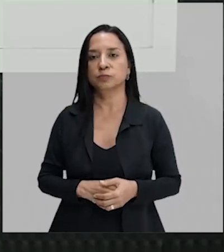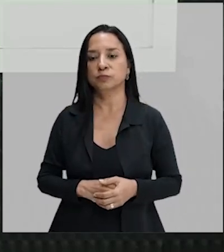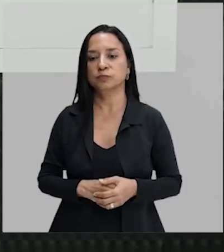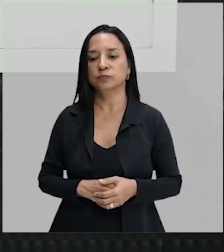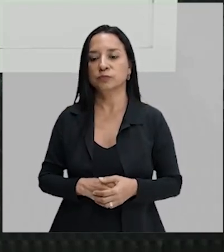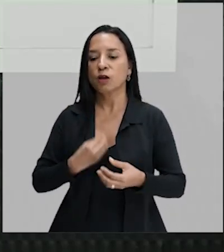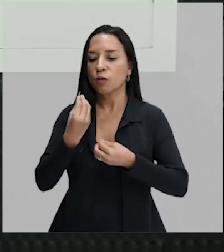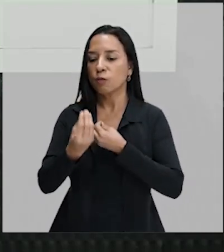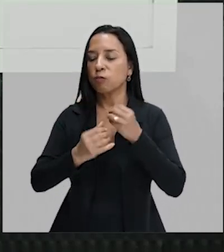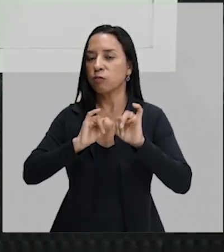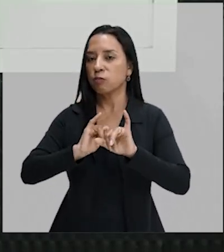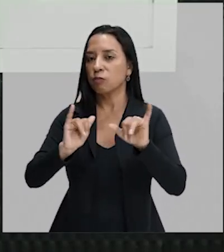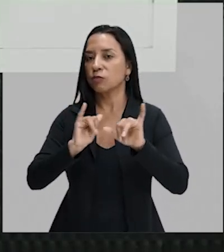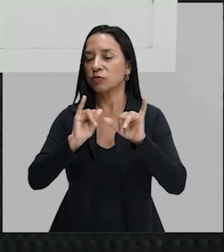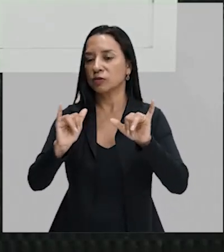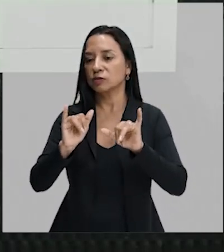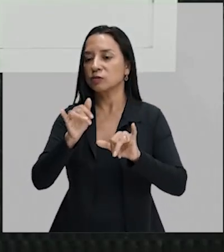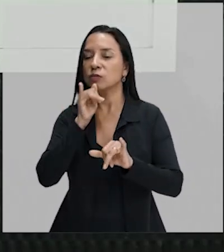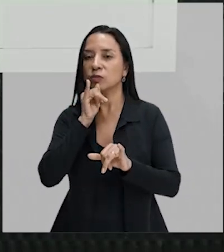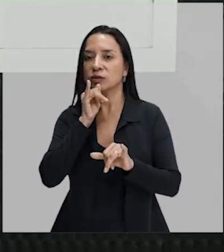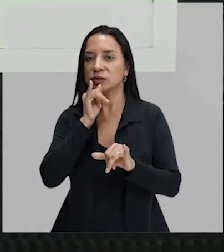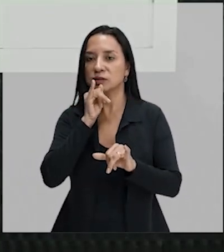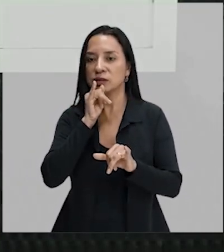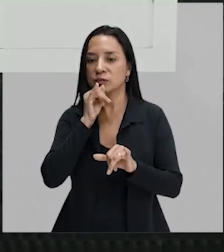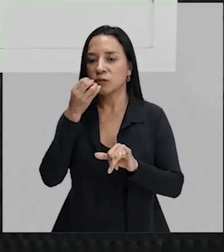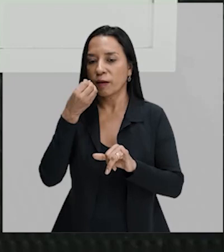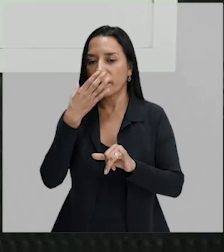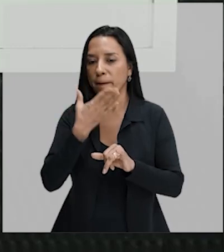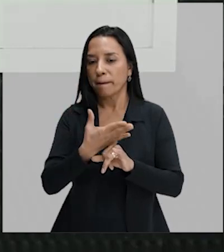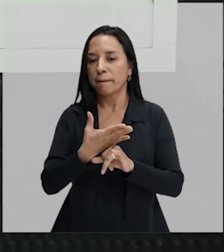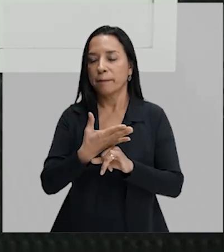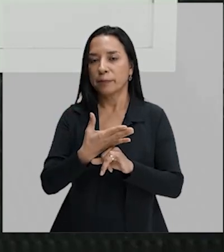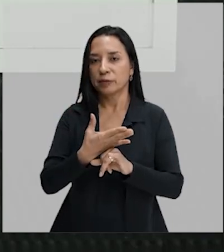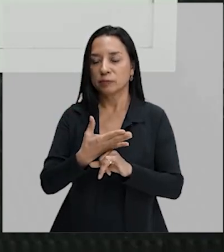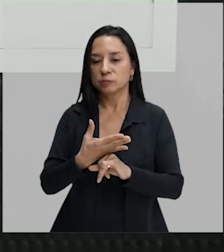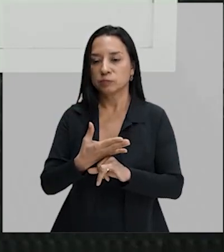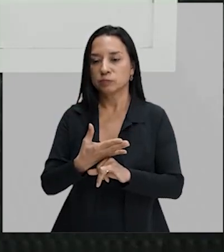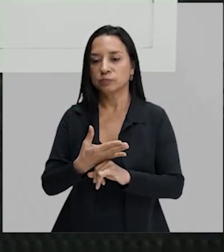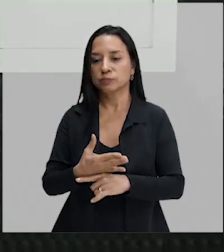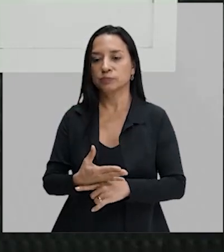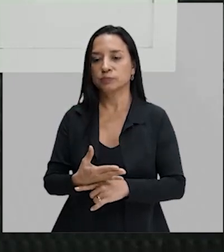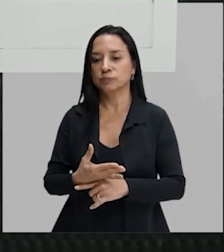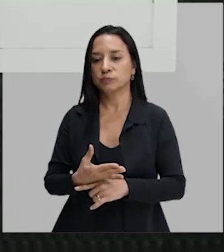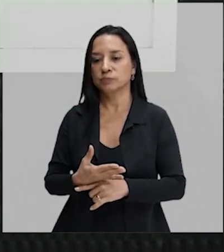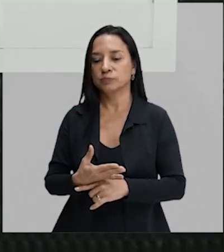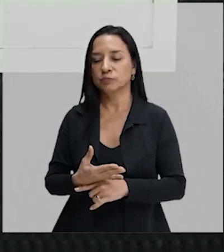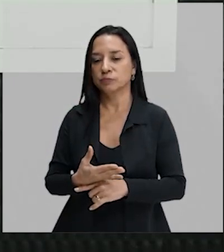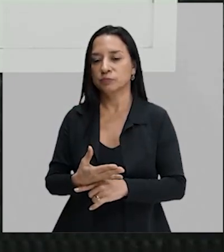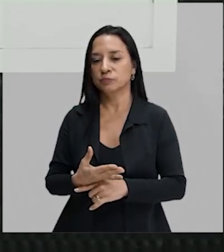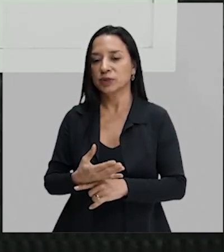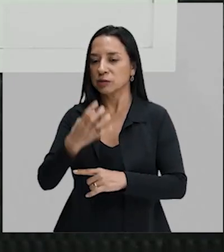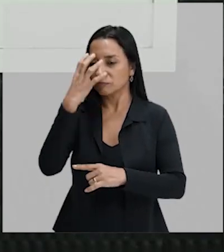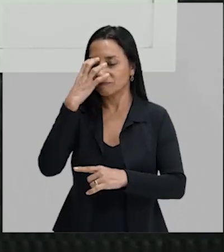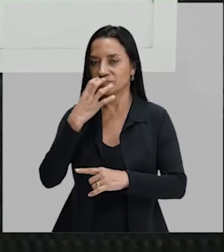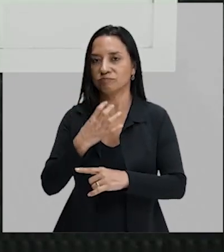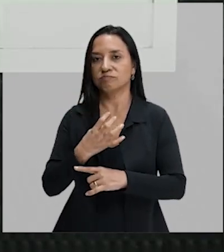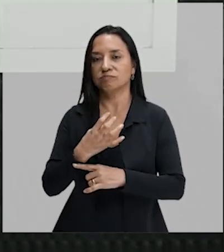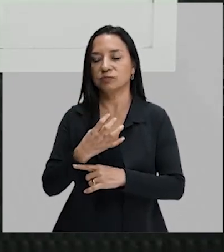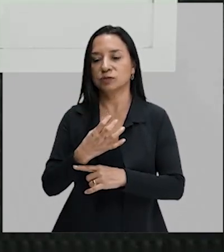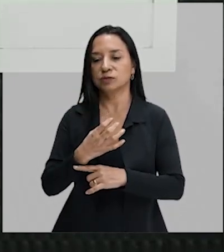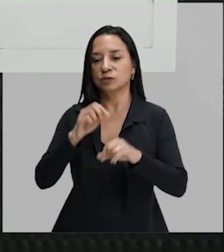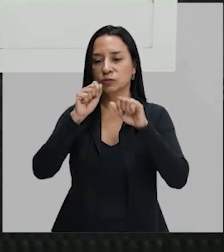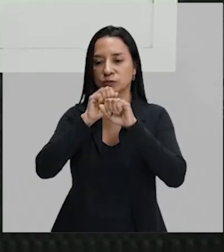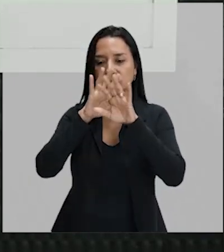disse a vocês, a exemplificação, né, ela é bem considerada, ela é bem levada a sério e ela é,